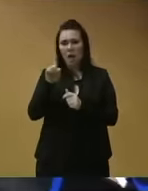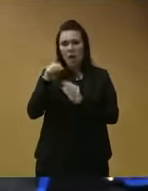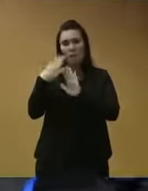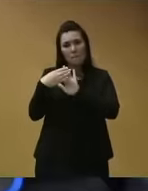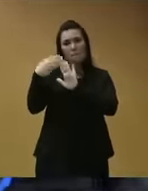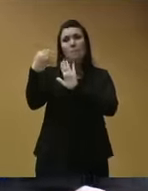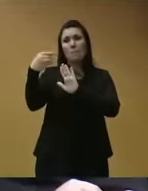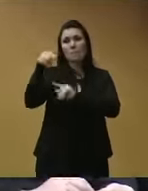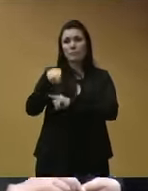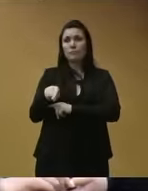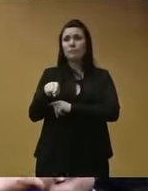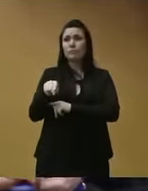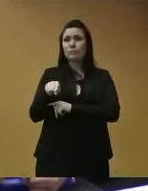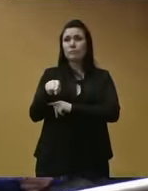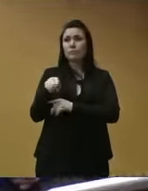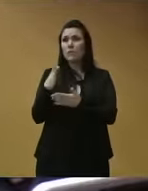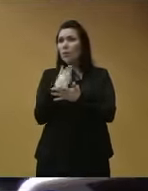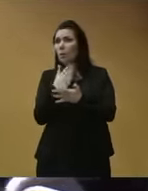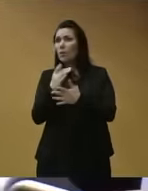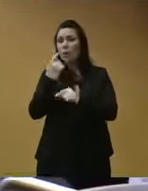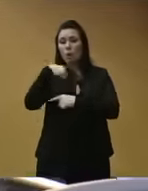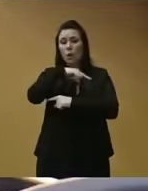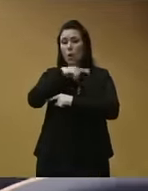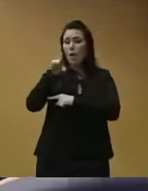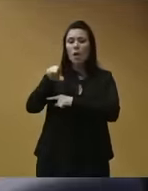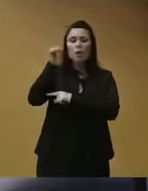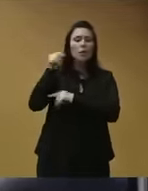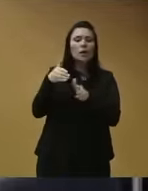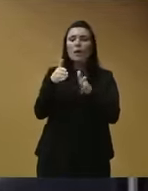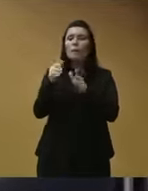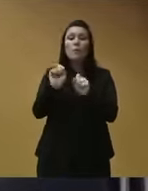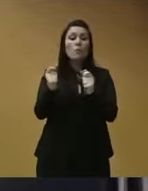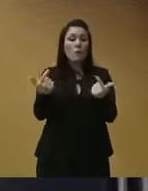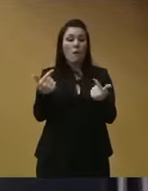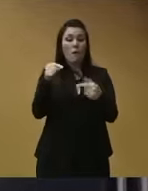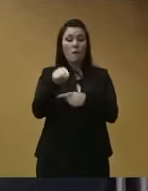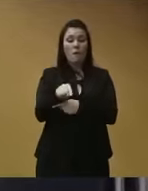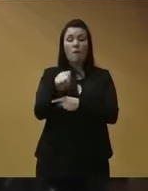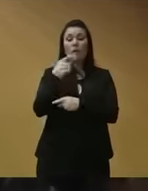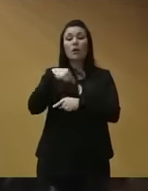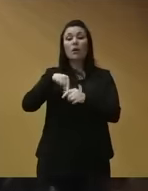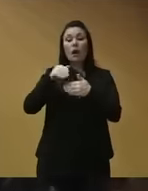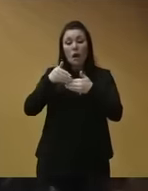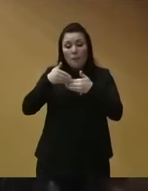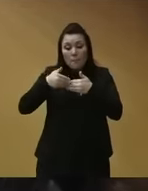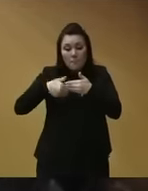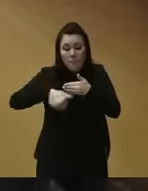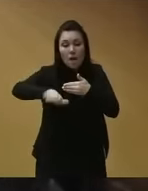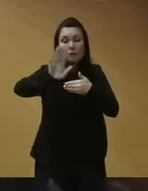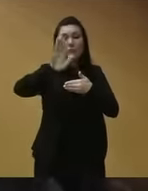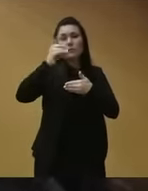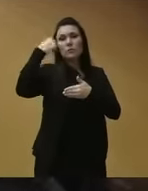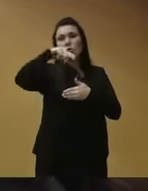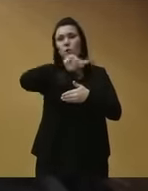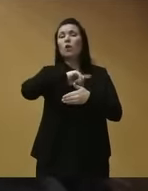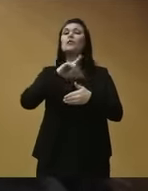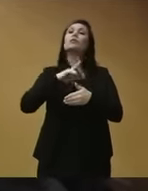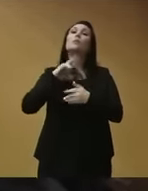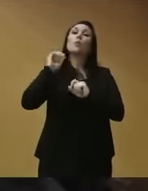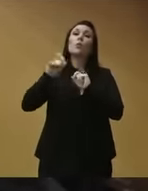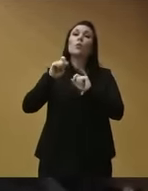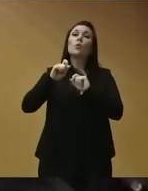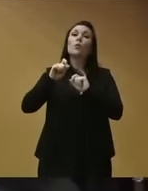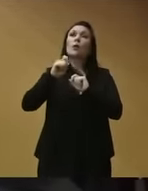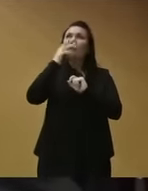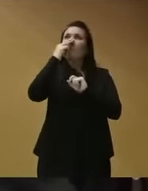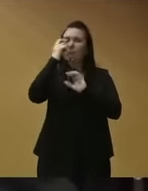Independente dos caminhos que escolhemos a seguir, a partir daqui, levaremos um pedaço da